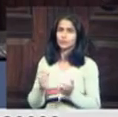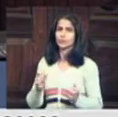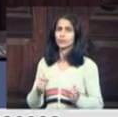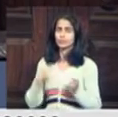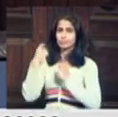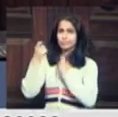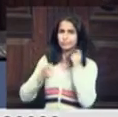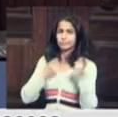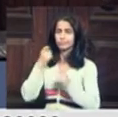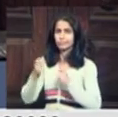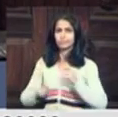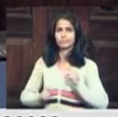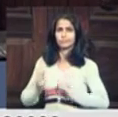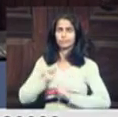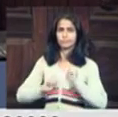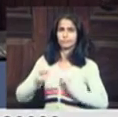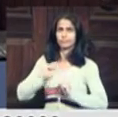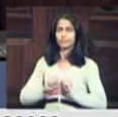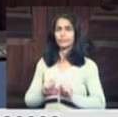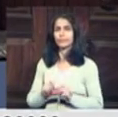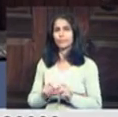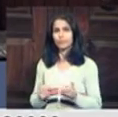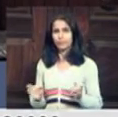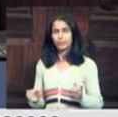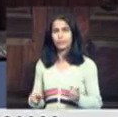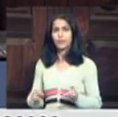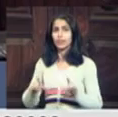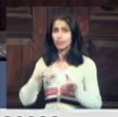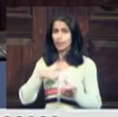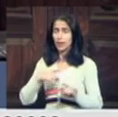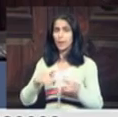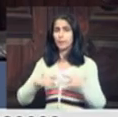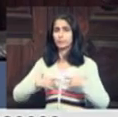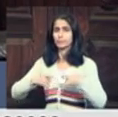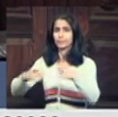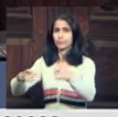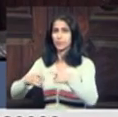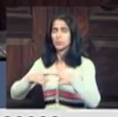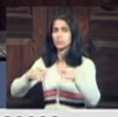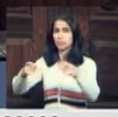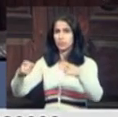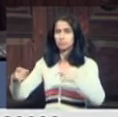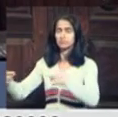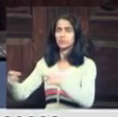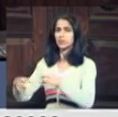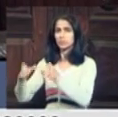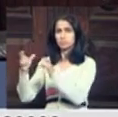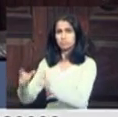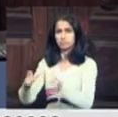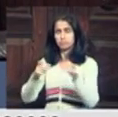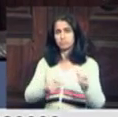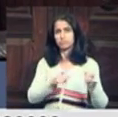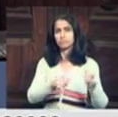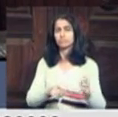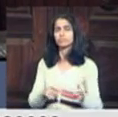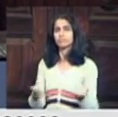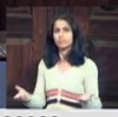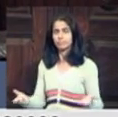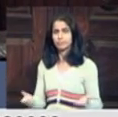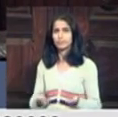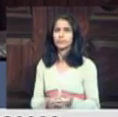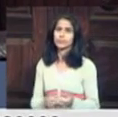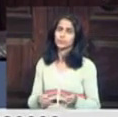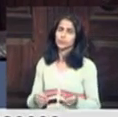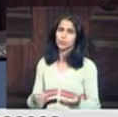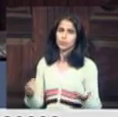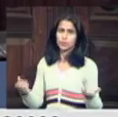possibilidade de recrudescimento de guerra de facções criminosas em regiões da cidade do Rio de Janeiro e também em regiões do Estado. Não é